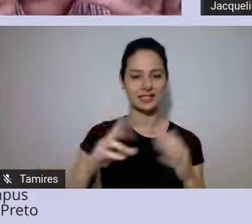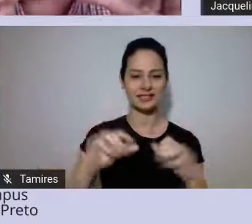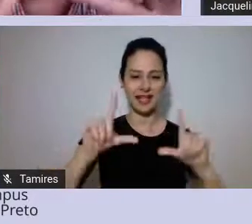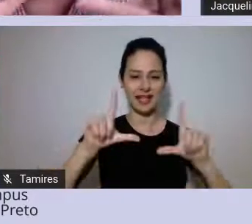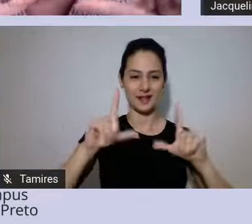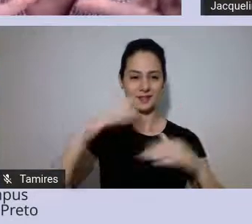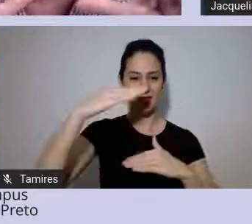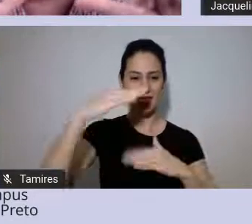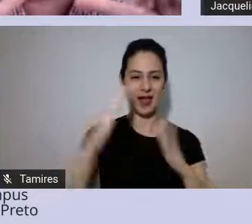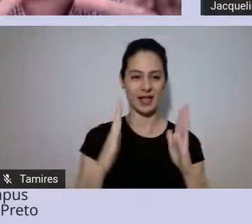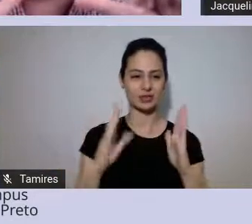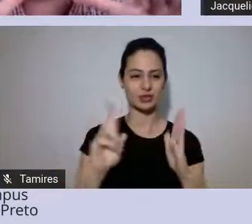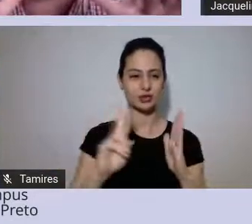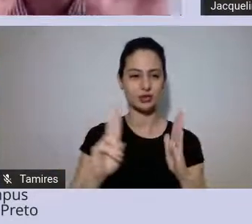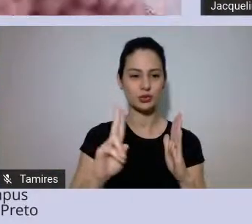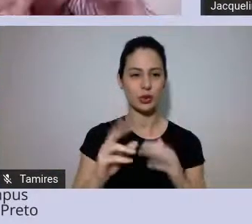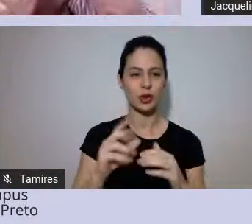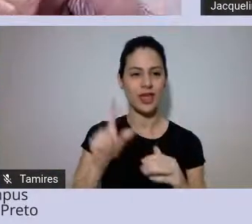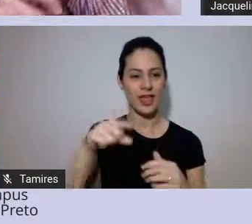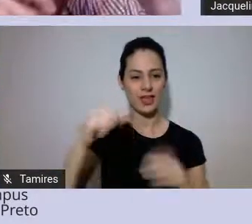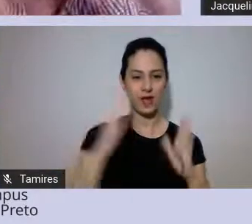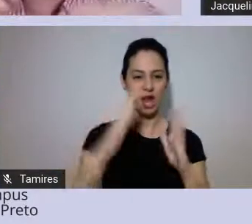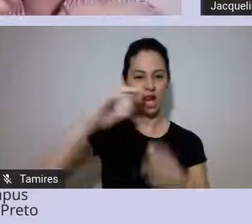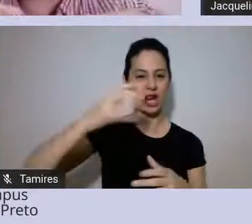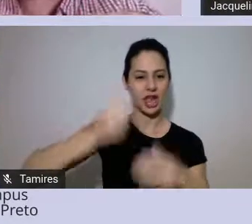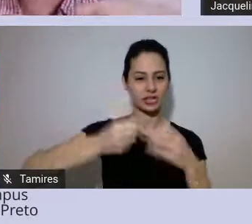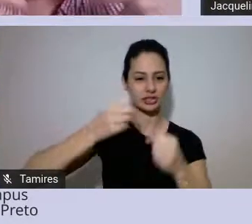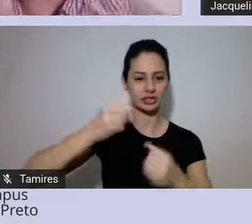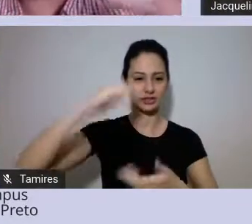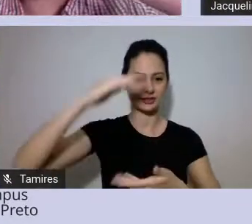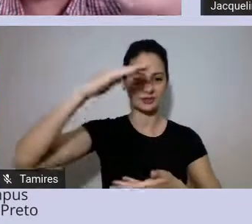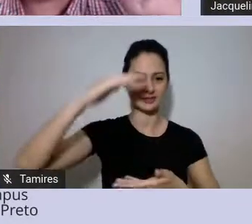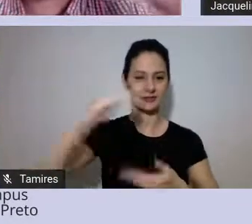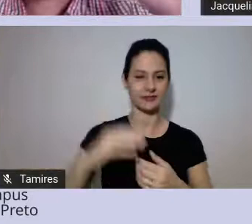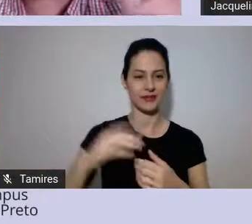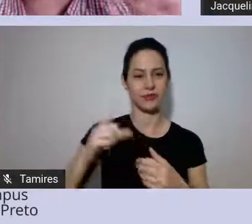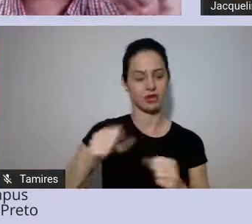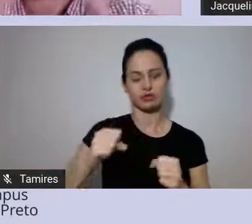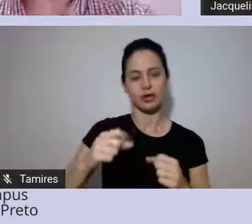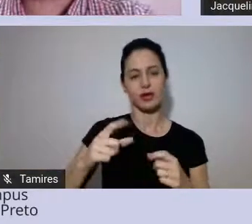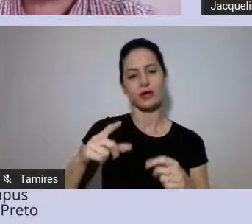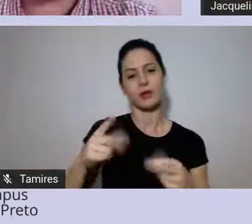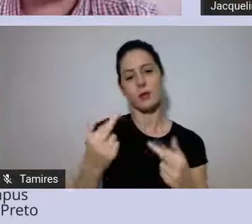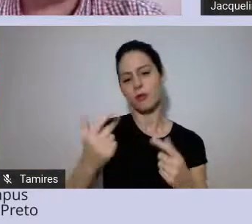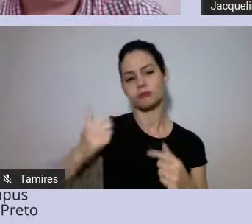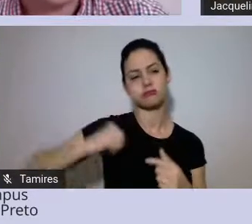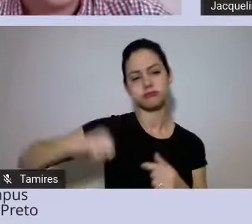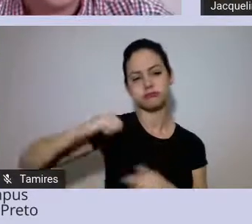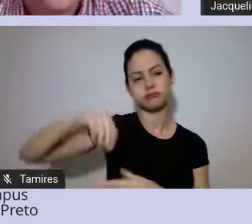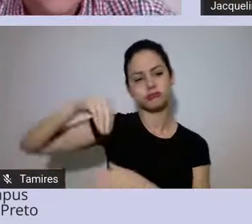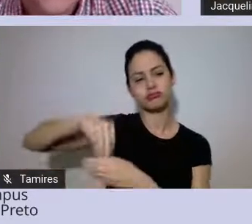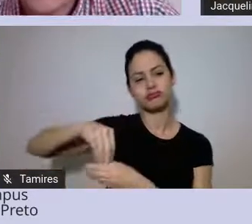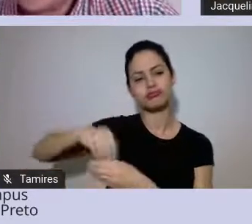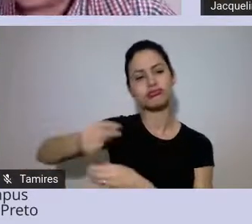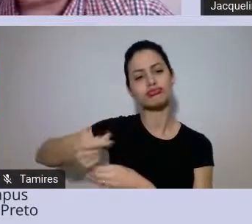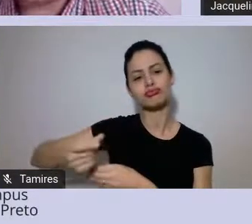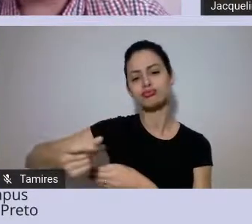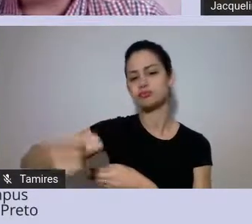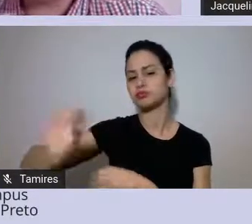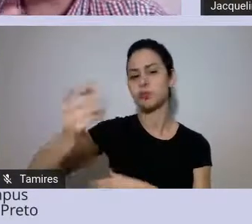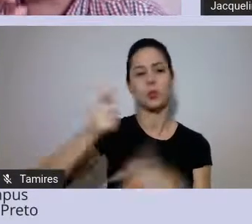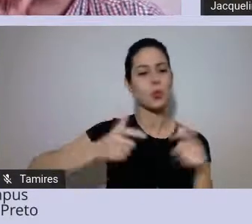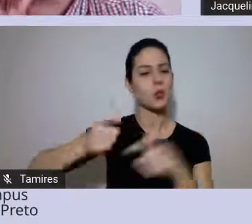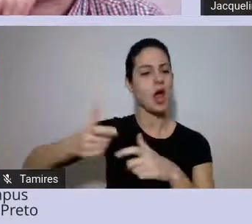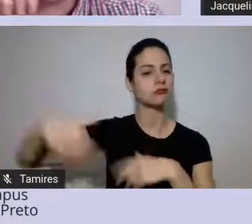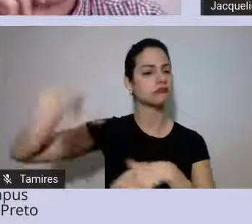que aqui no Brasil a gente chama de longa vida, que você pode pôr na bolsa e levar para tomar o seu Marreu em outros lugares.